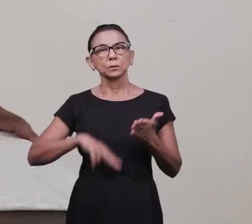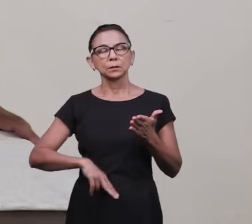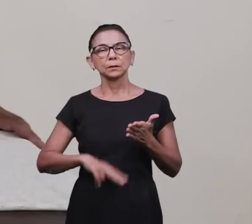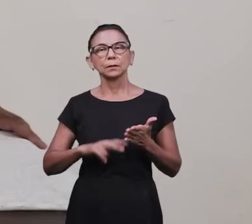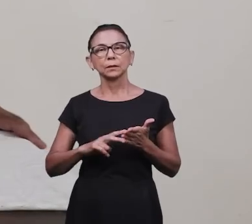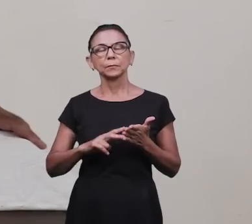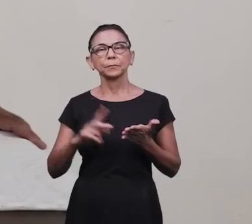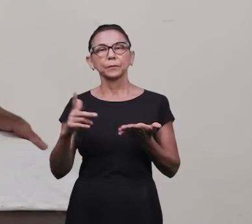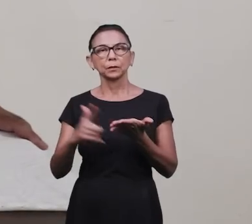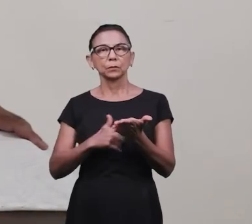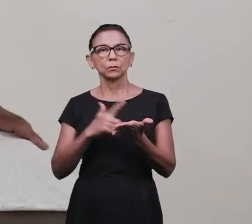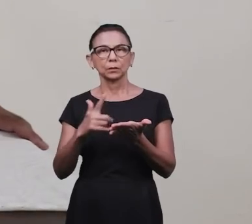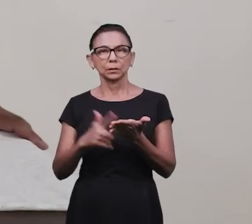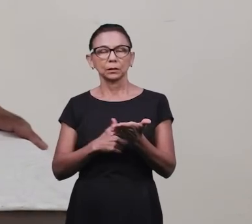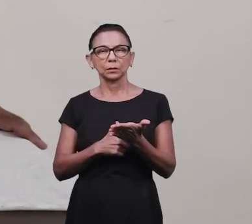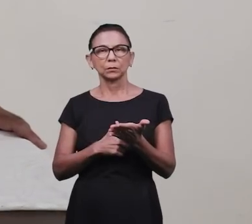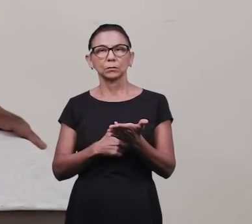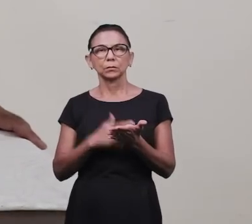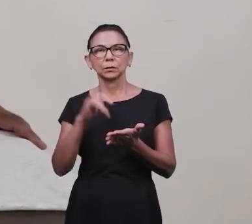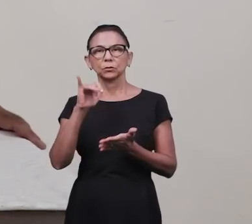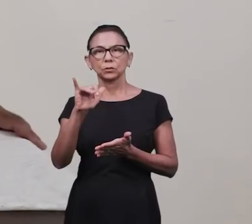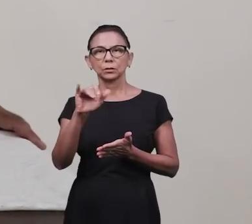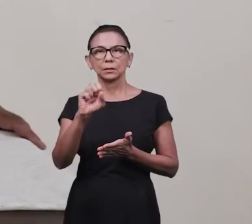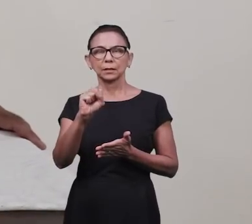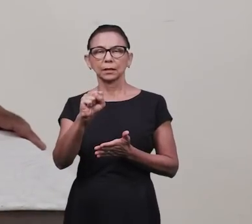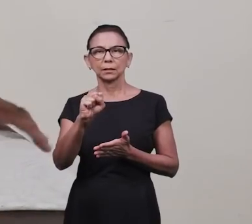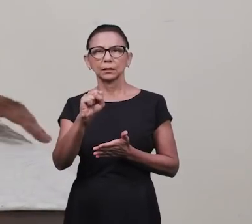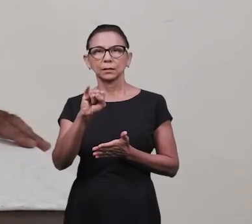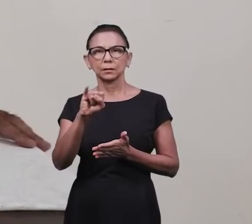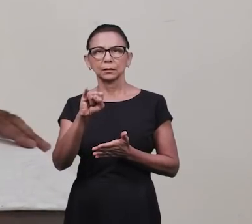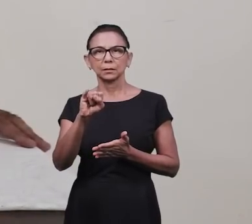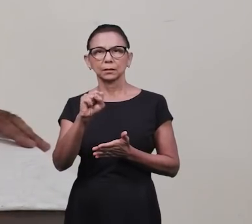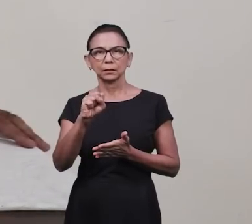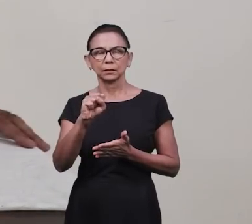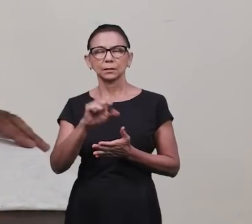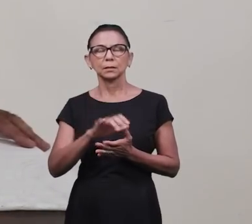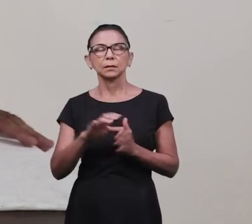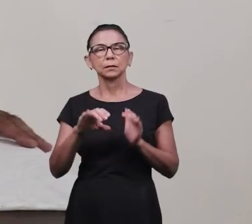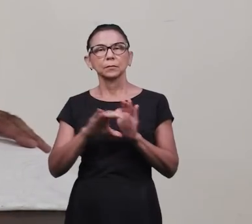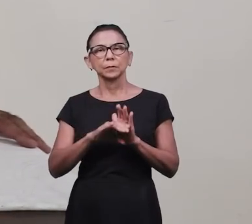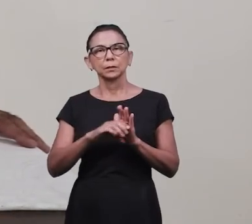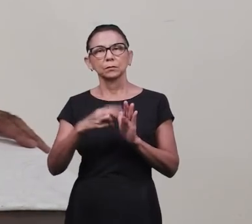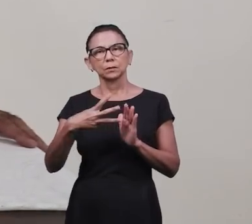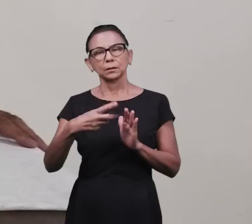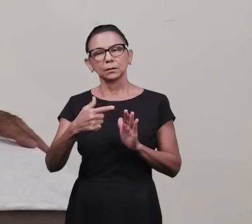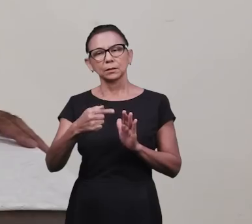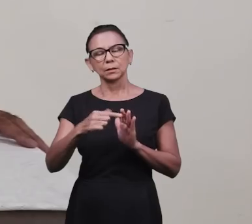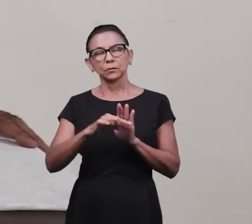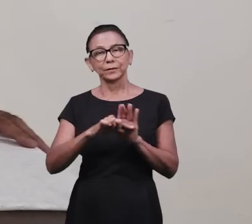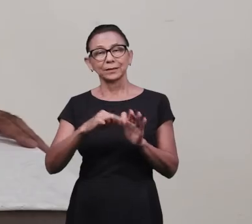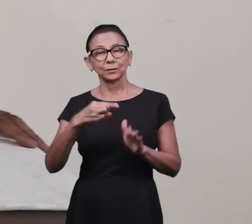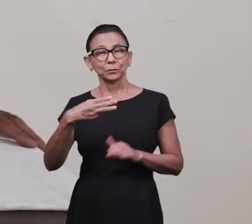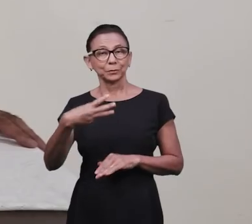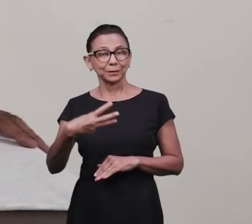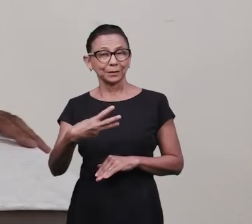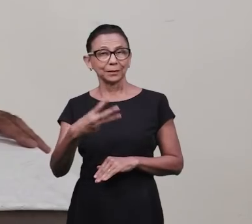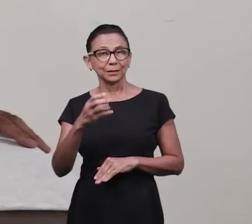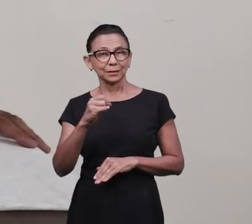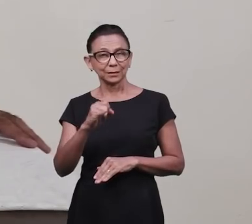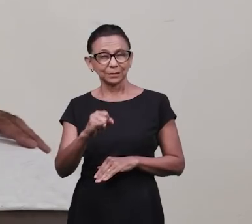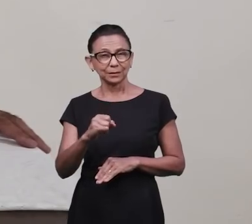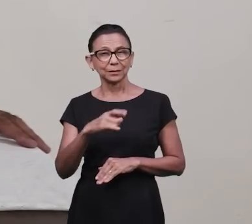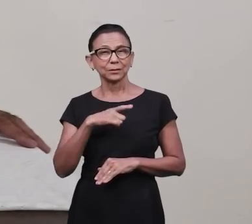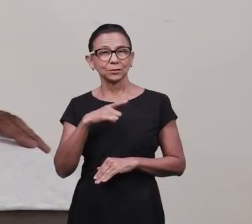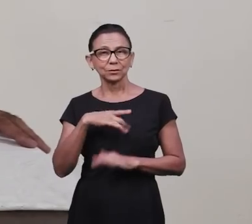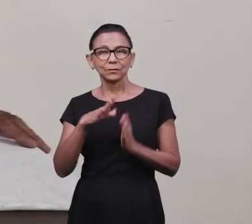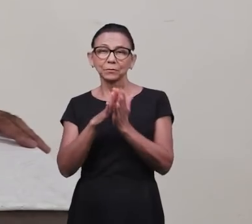nesta noite no livro do profeta Isaías, capítulo 37, versículo 3. Se